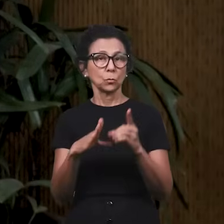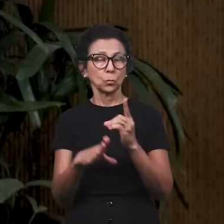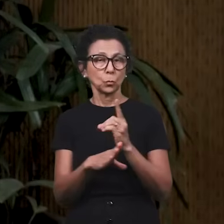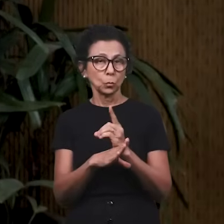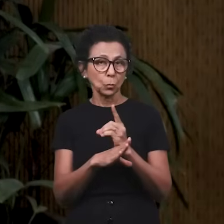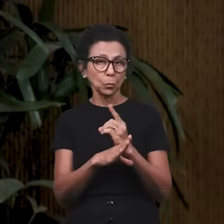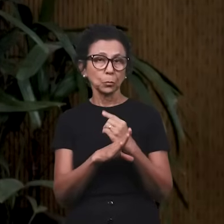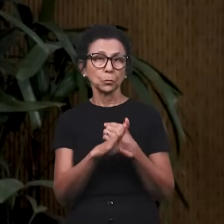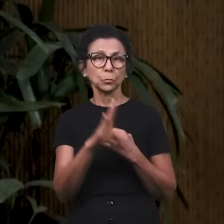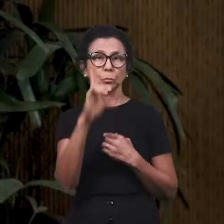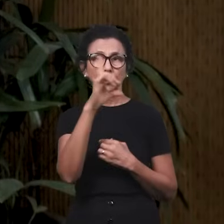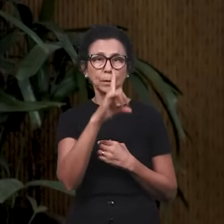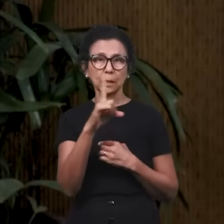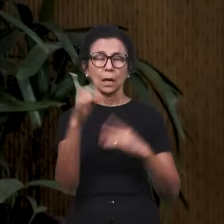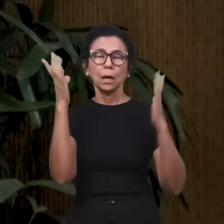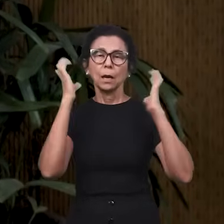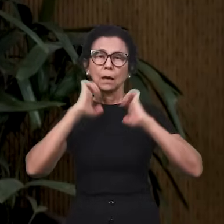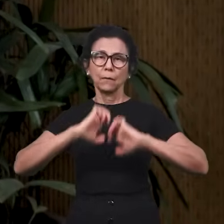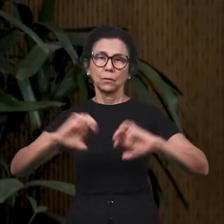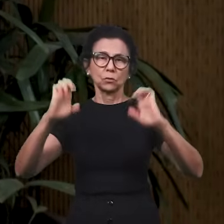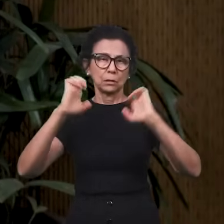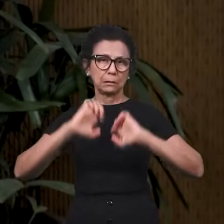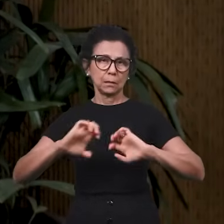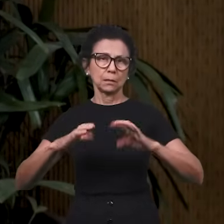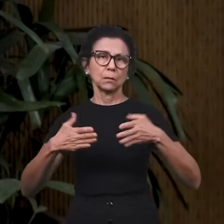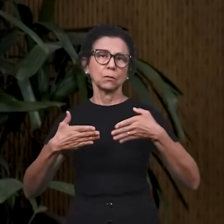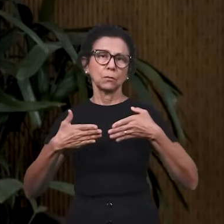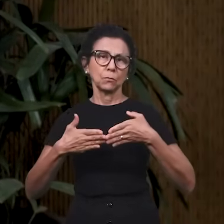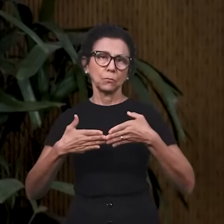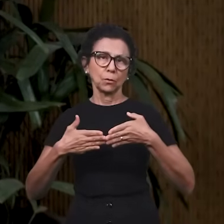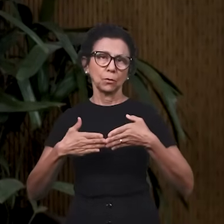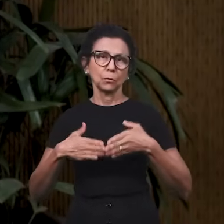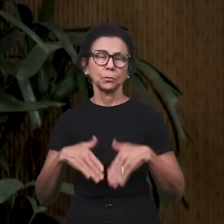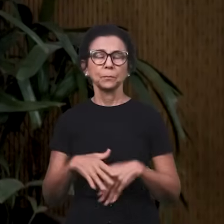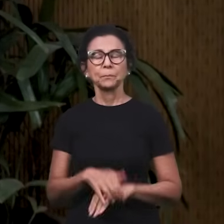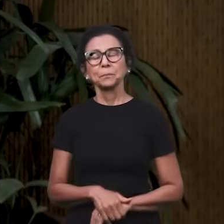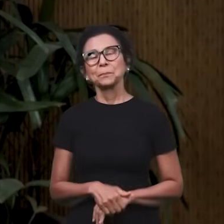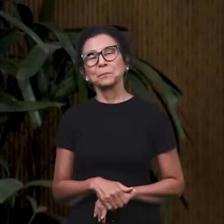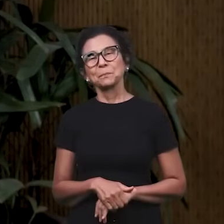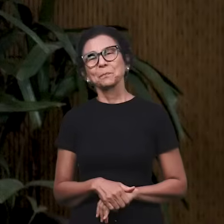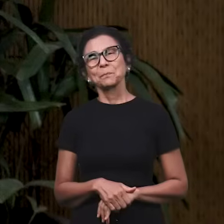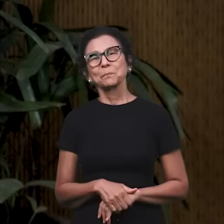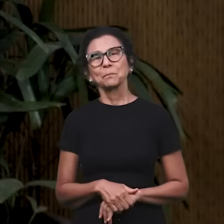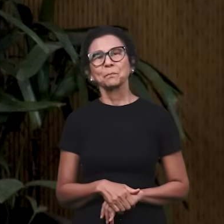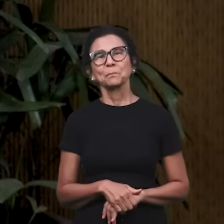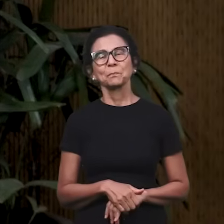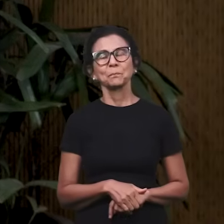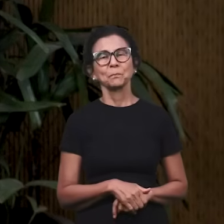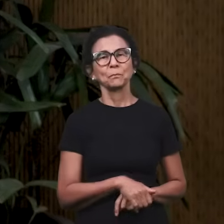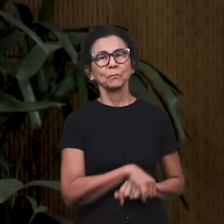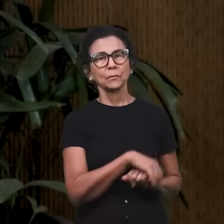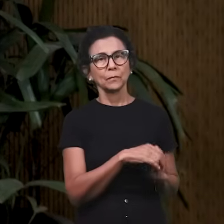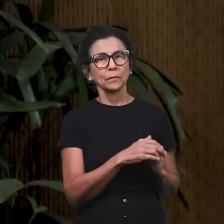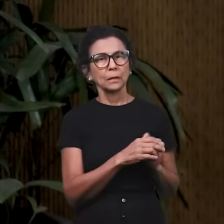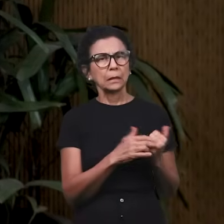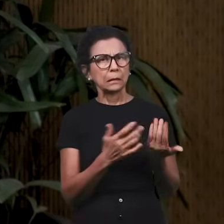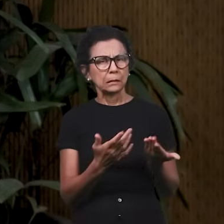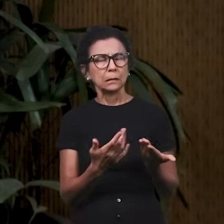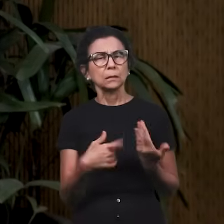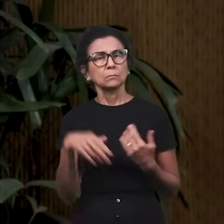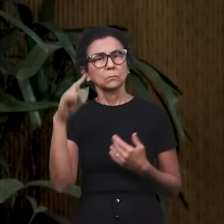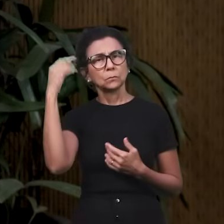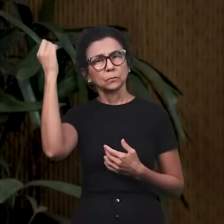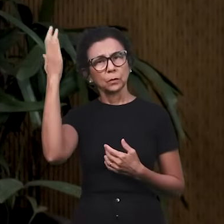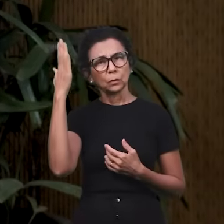um culto mais para evangelização. Assim nós fizemos isso nesse período,